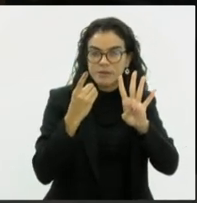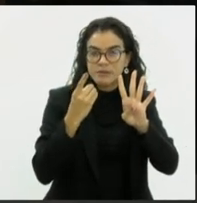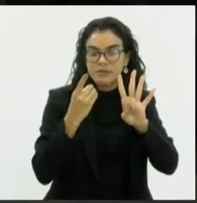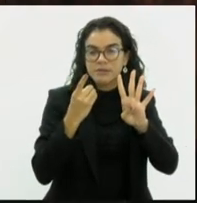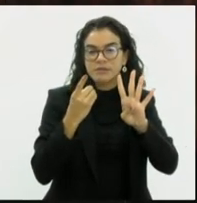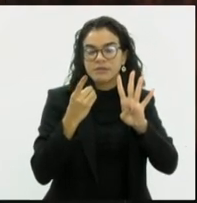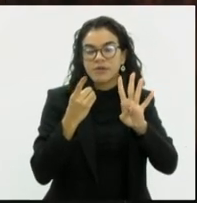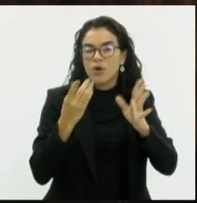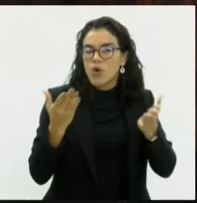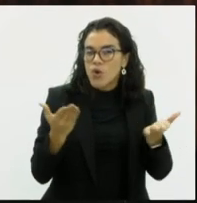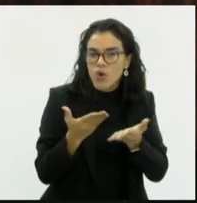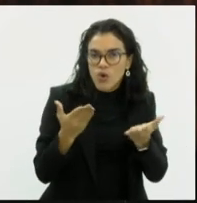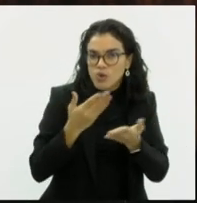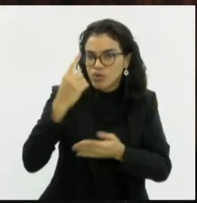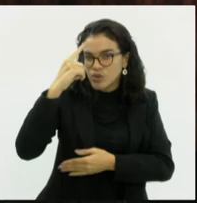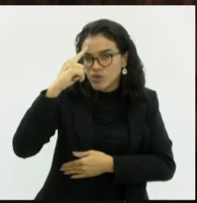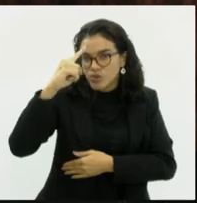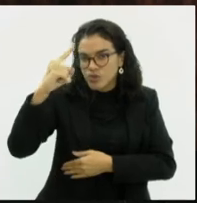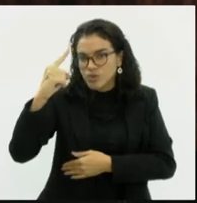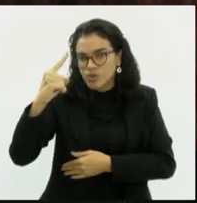A data